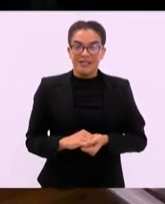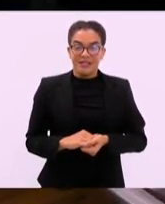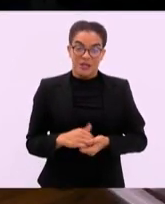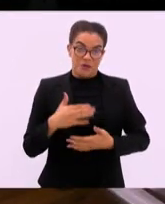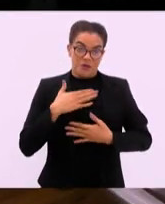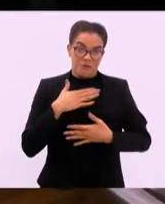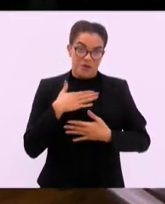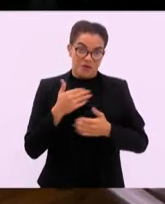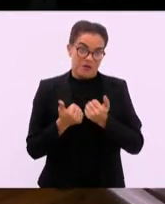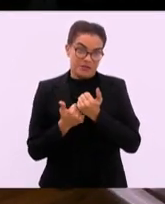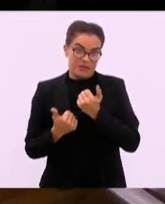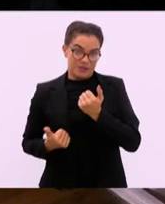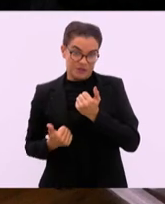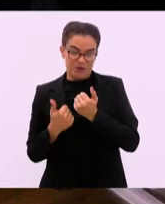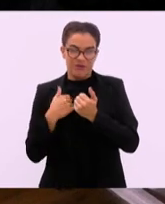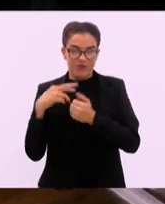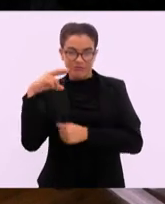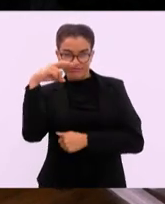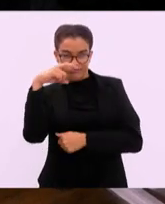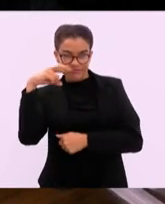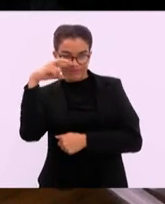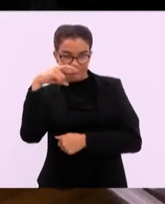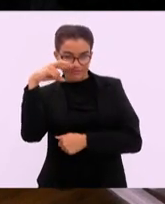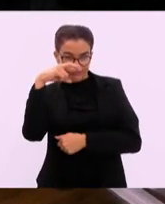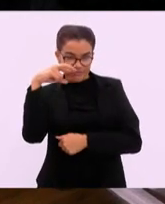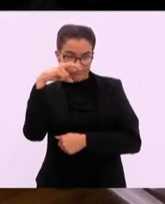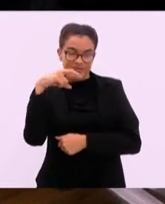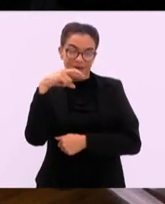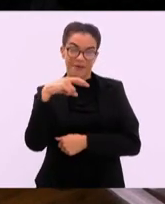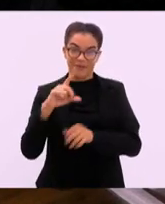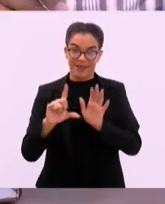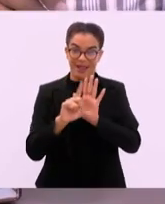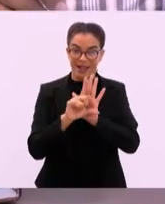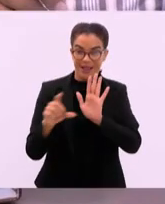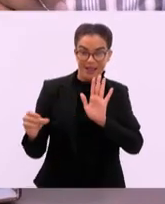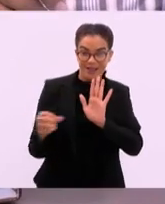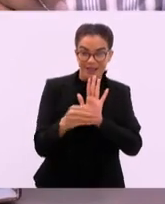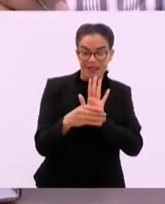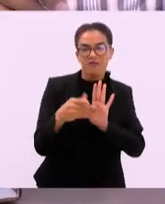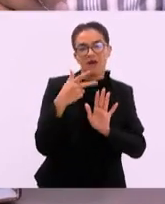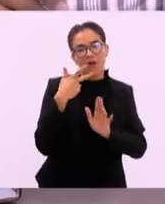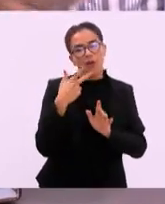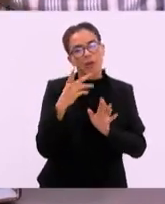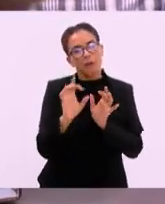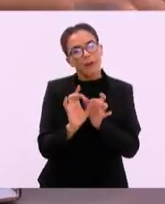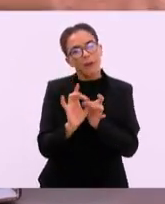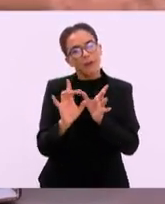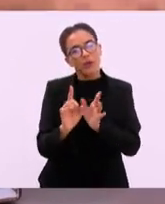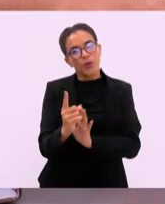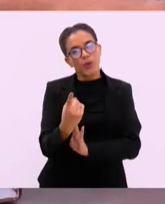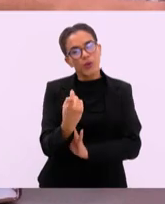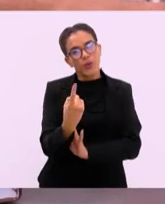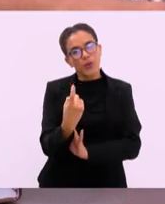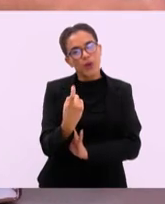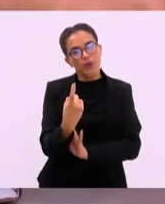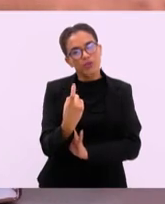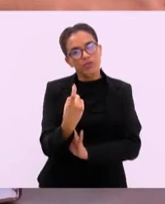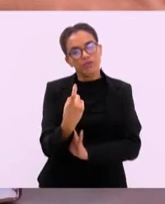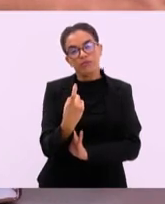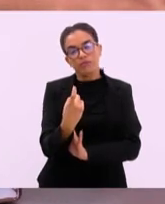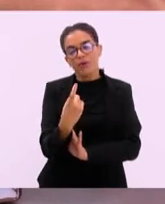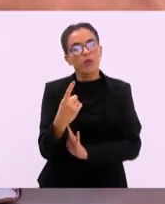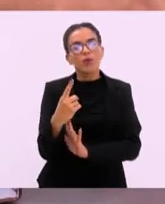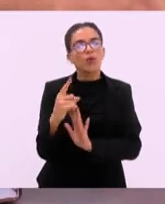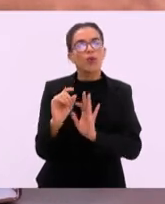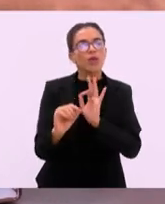pessoal foi investigar. A lei atual diz que é permitida uma única recondução. O que